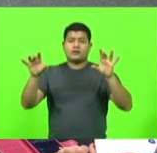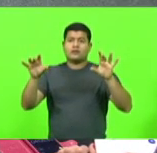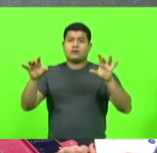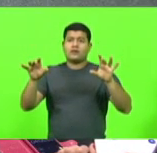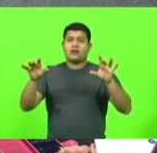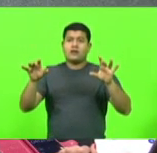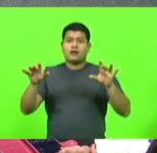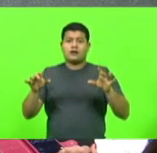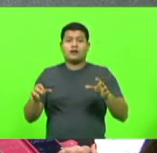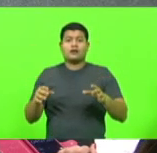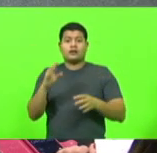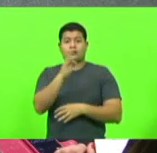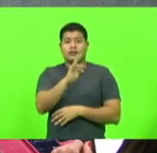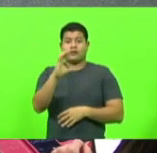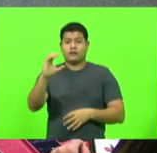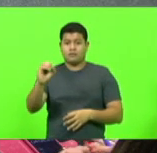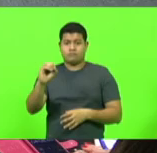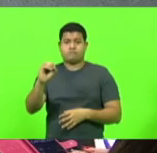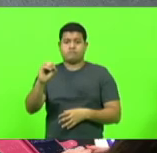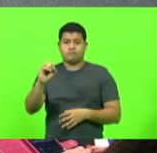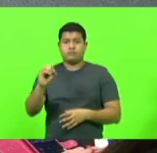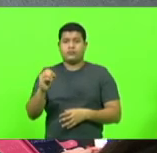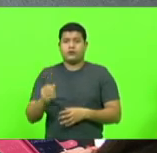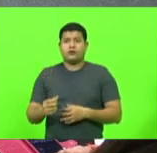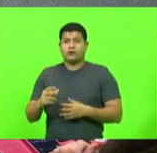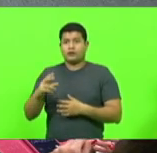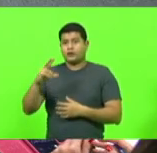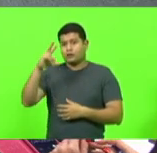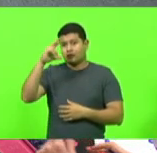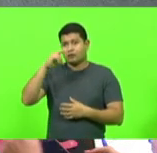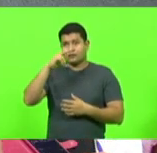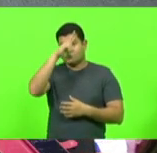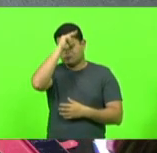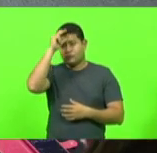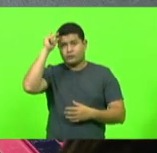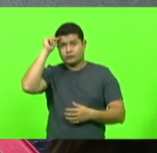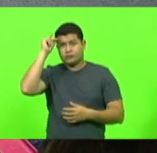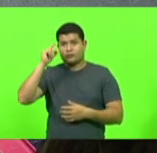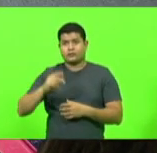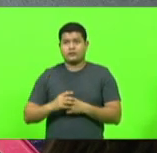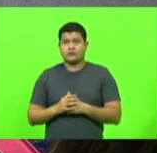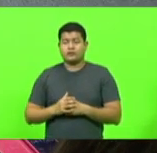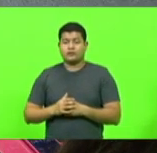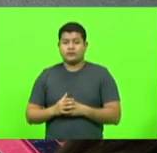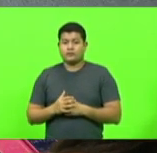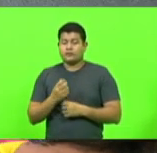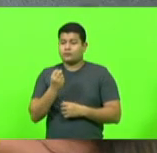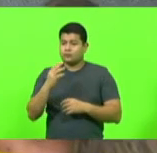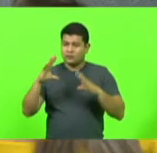da Terapia Ocupacional do CREFITO 10. Boa noite, obrigado.